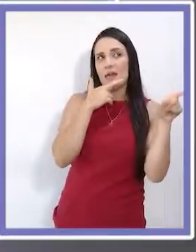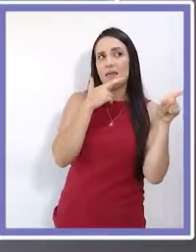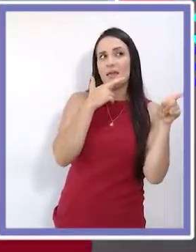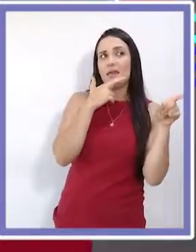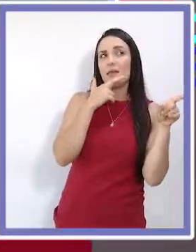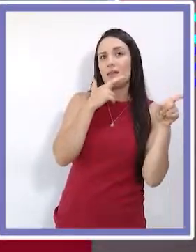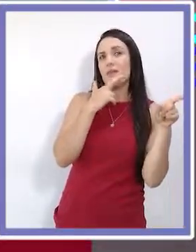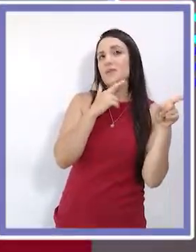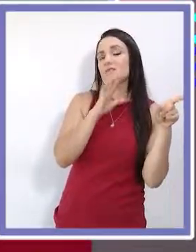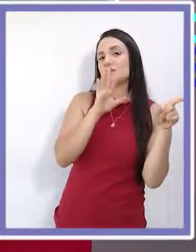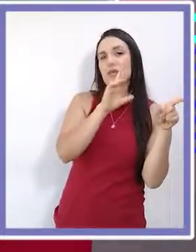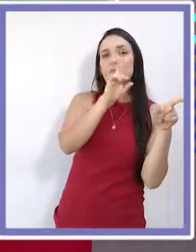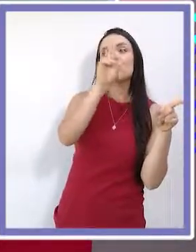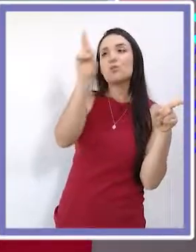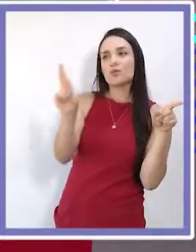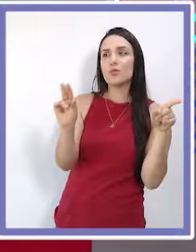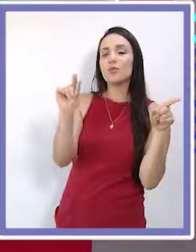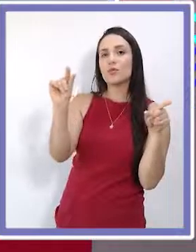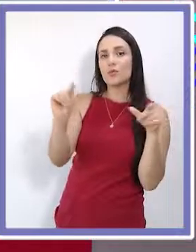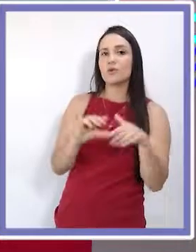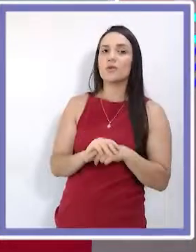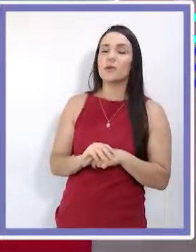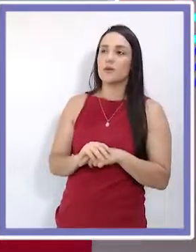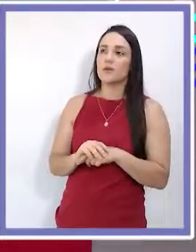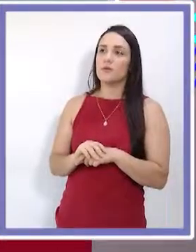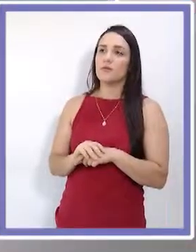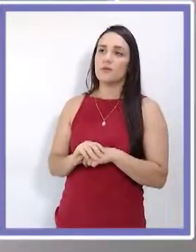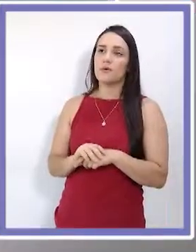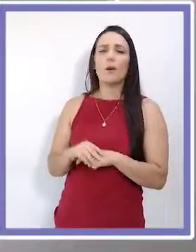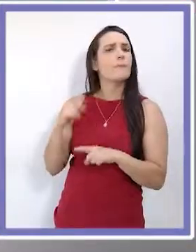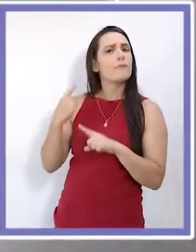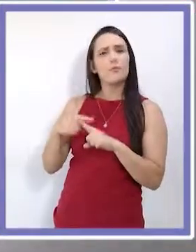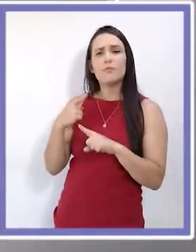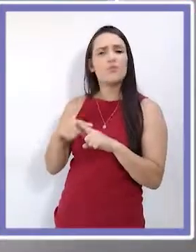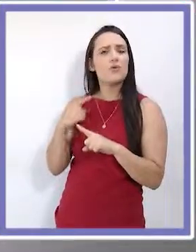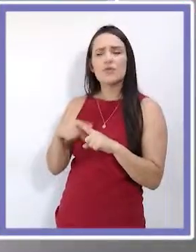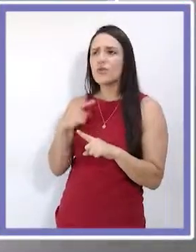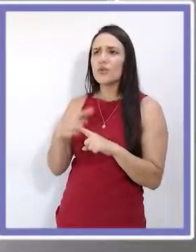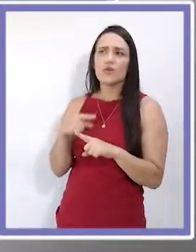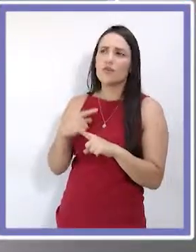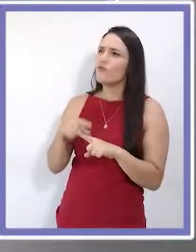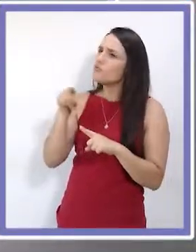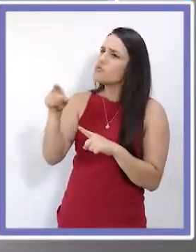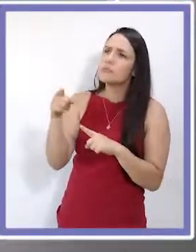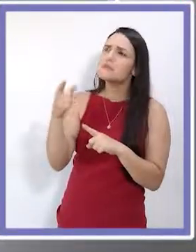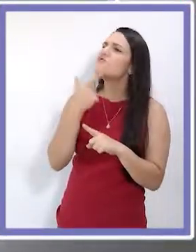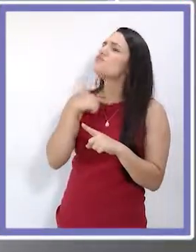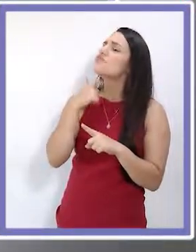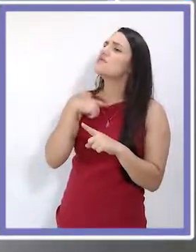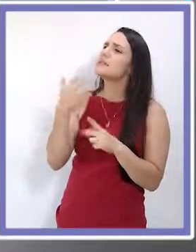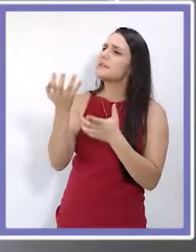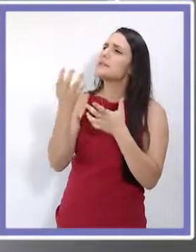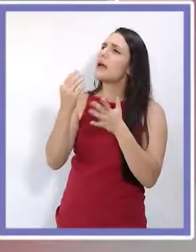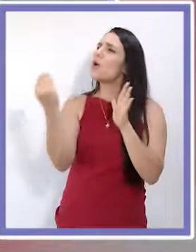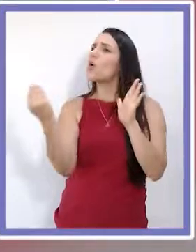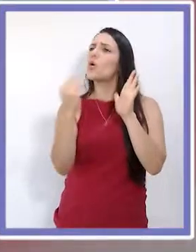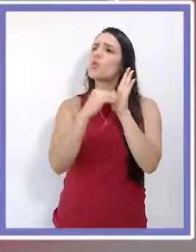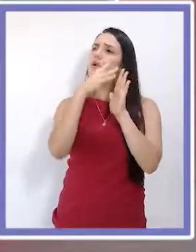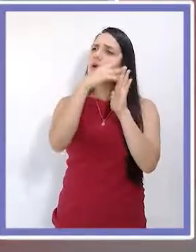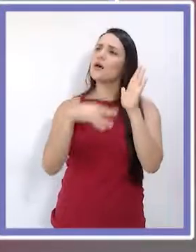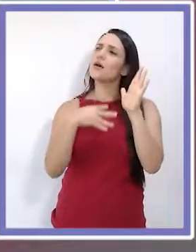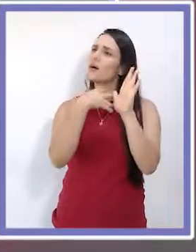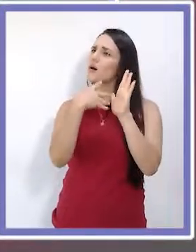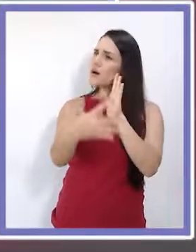Acho que a Claire já até entregou um pouco da resposta que eu ia perguntar para o senhor agora. Por que trazer para o calendário oficial de